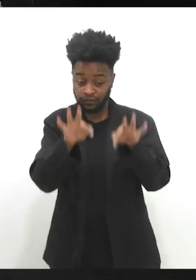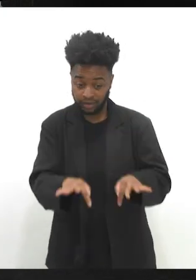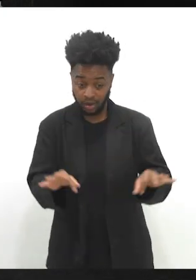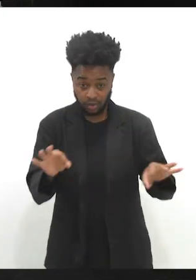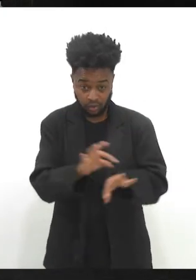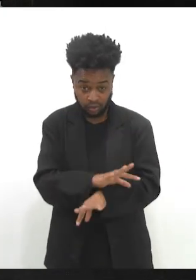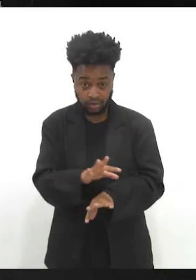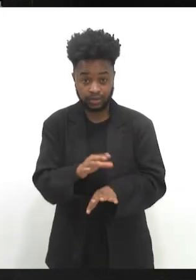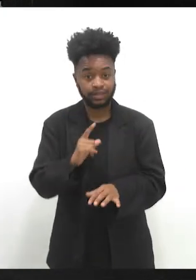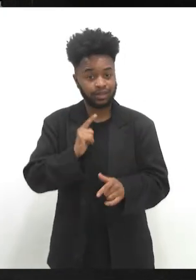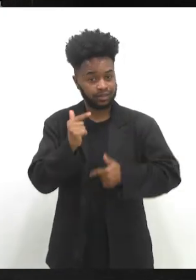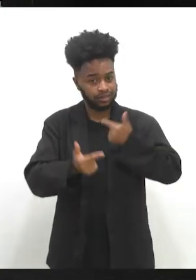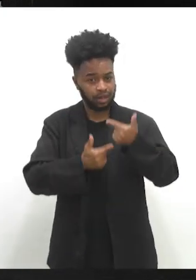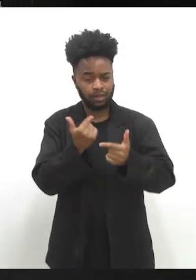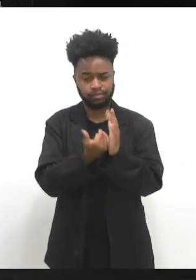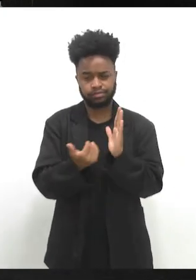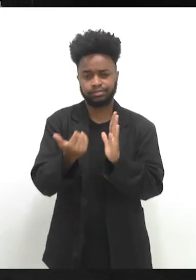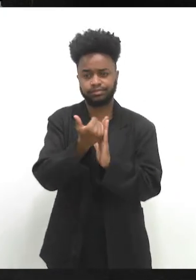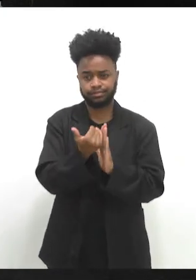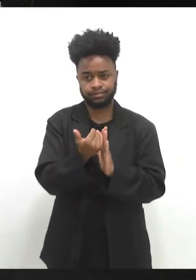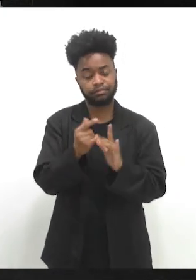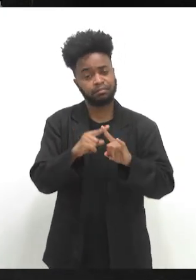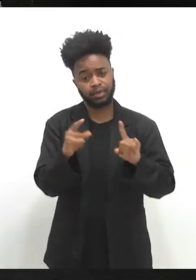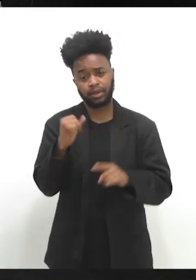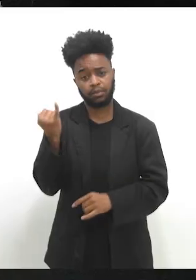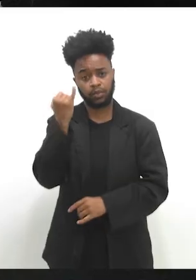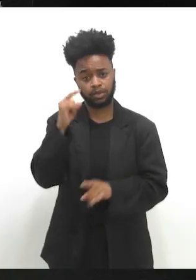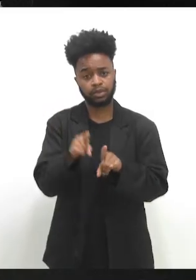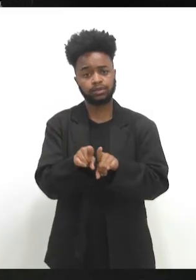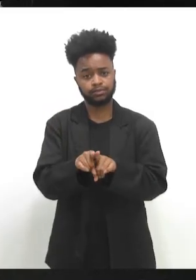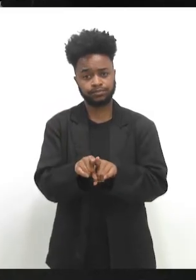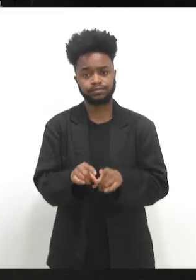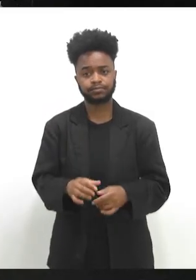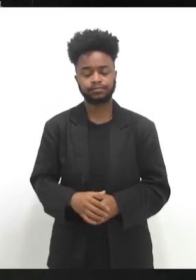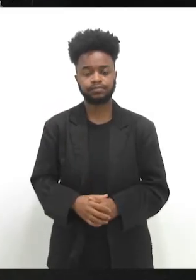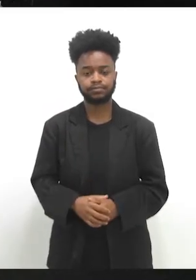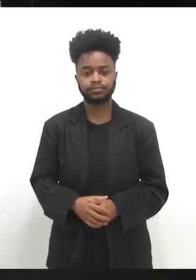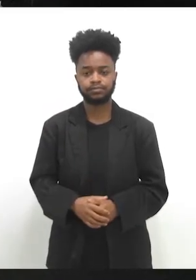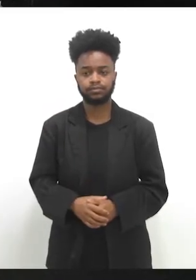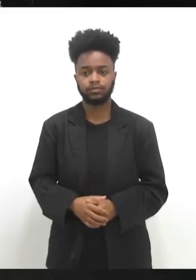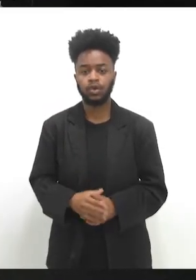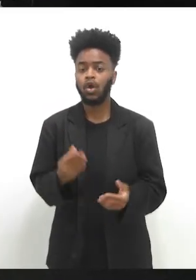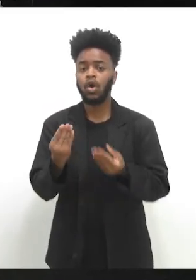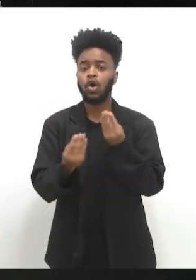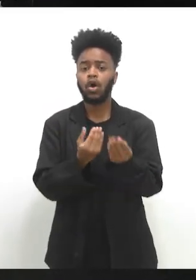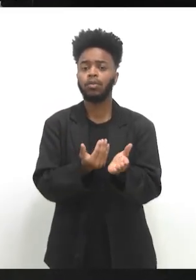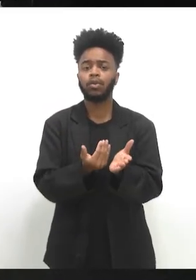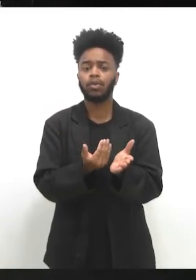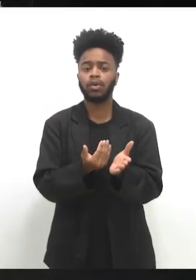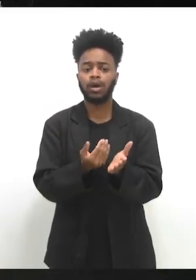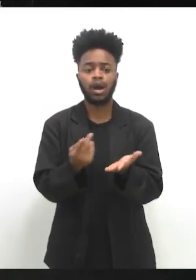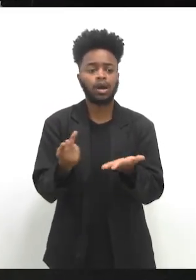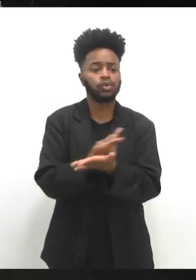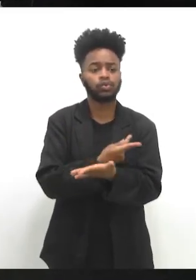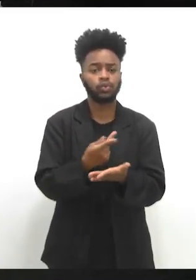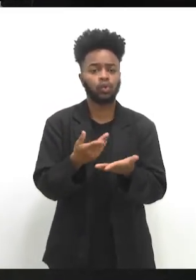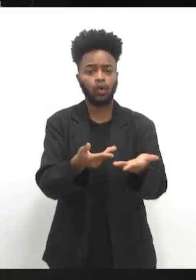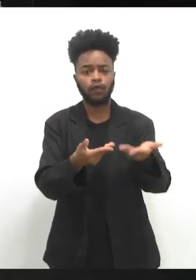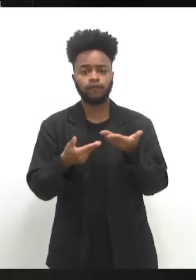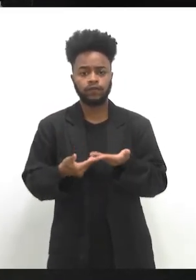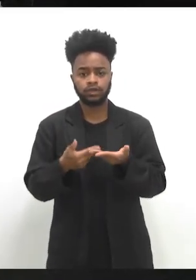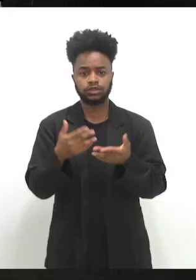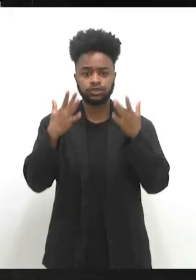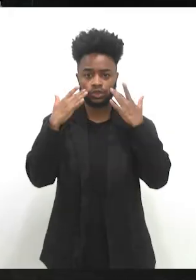final da ópera, é um trabalho gigantesco. Mas vale muito a pena. É muito bom. Recompensador. Como é que aconteceu o teu convite para ir para o Municipal?